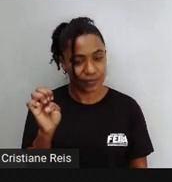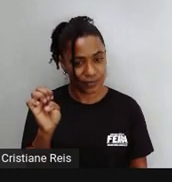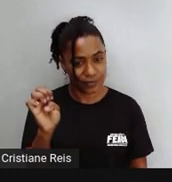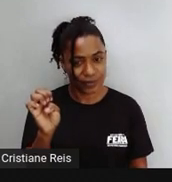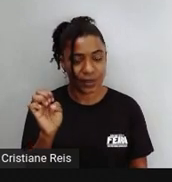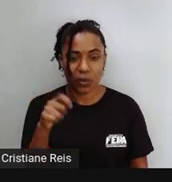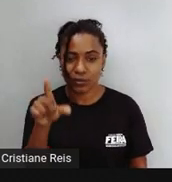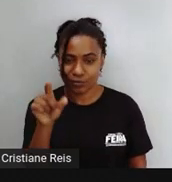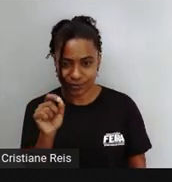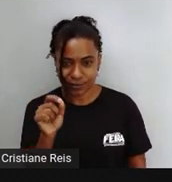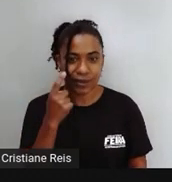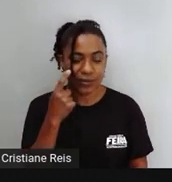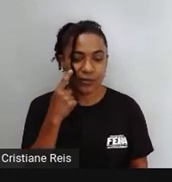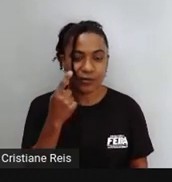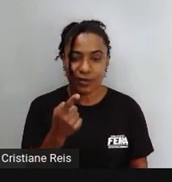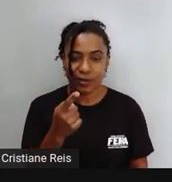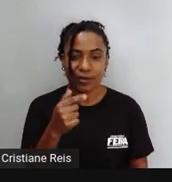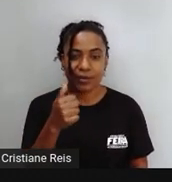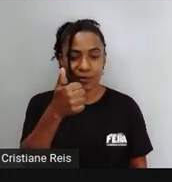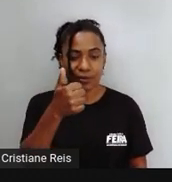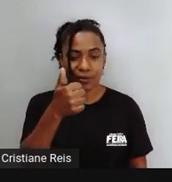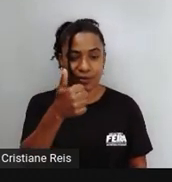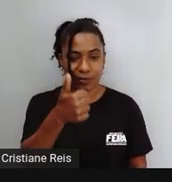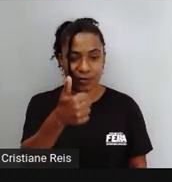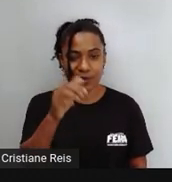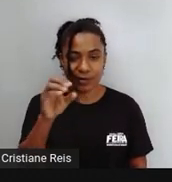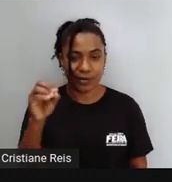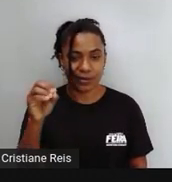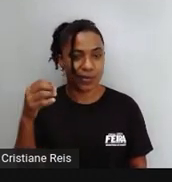o milhar, 1004,